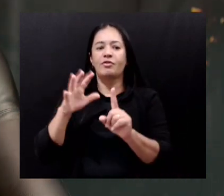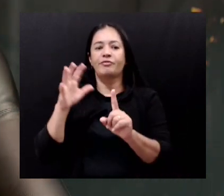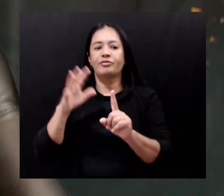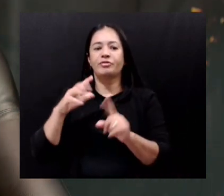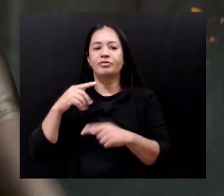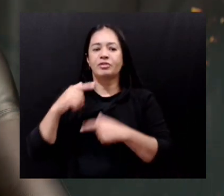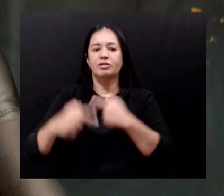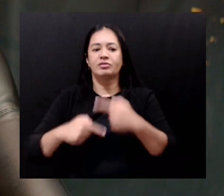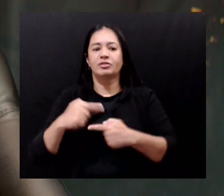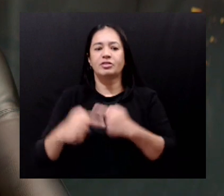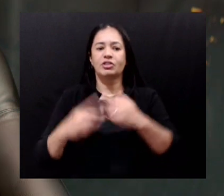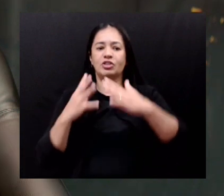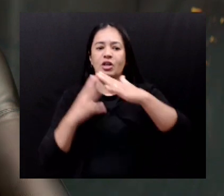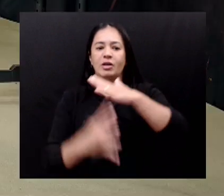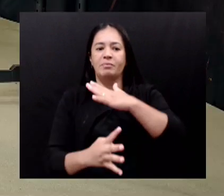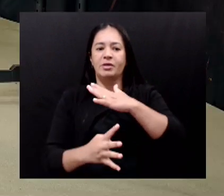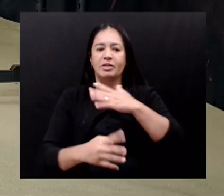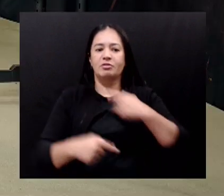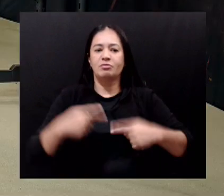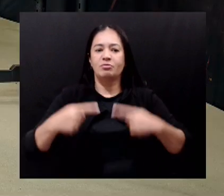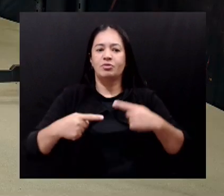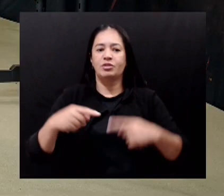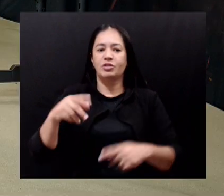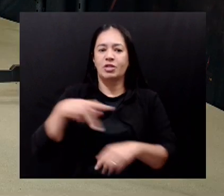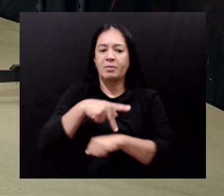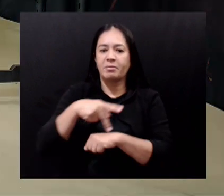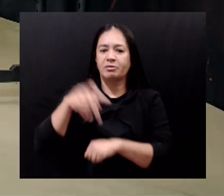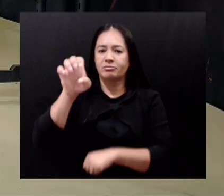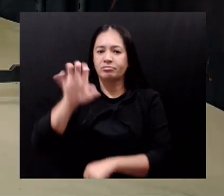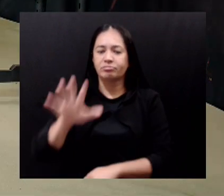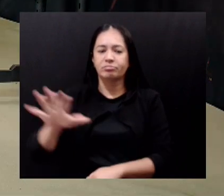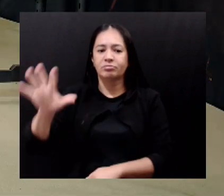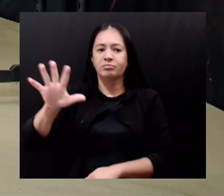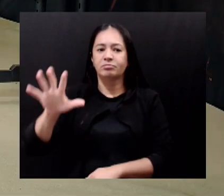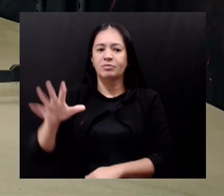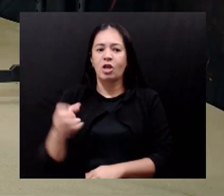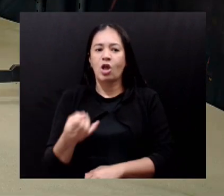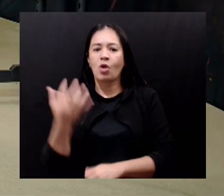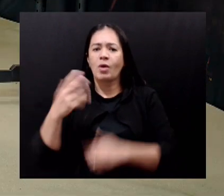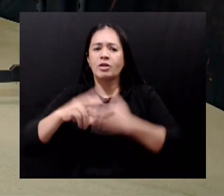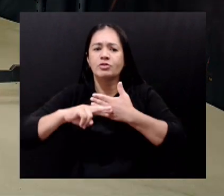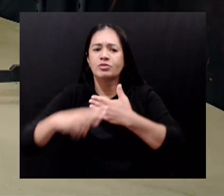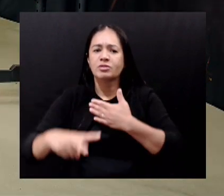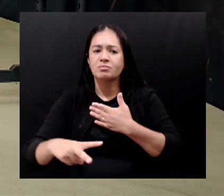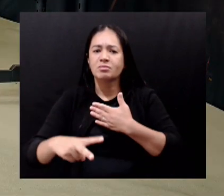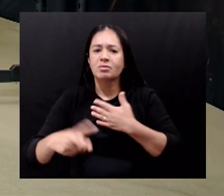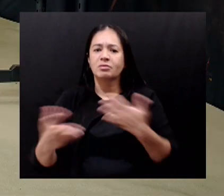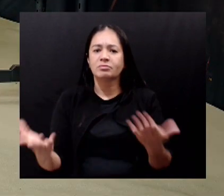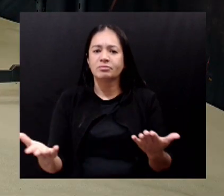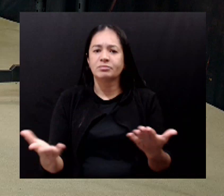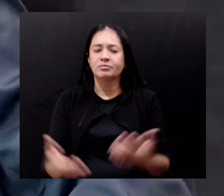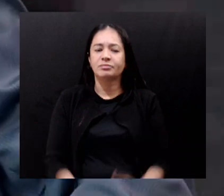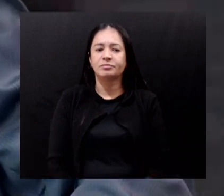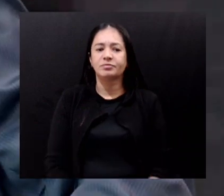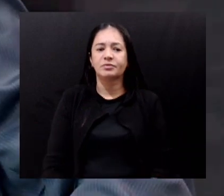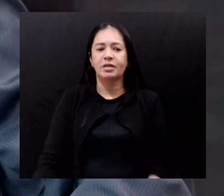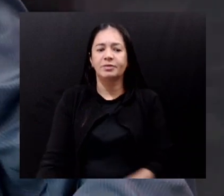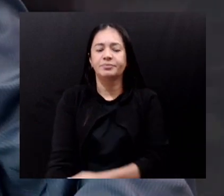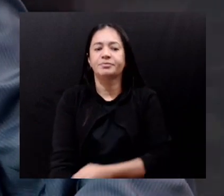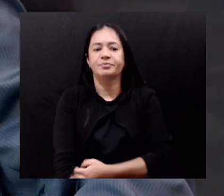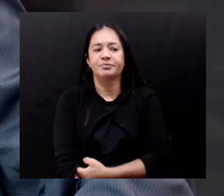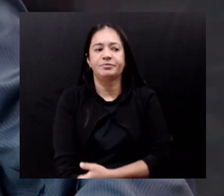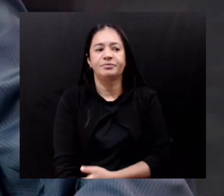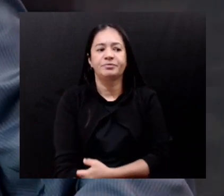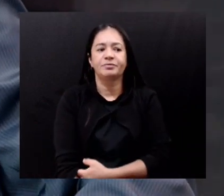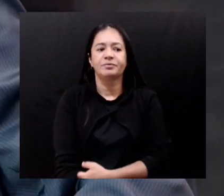por lá? Vamos lá, então. Ricardo? Bom, eu vou, me conectar novamente com aquilo que a doutora estava